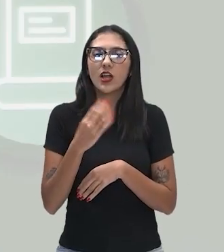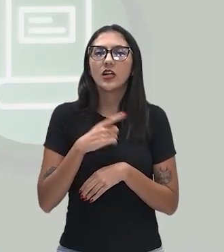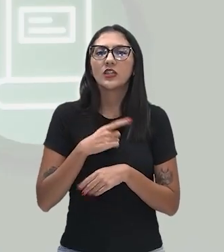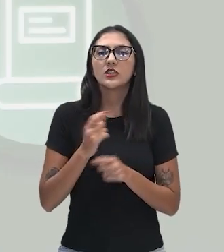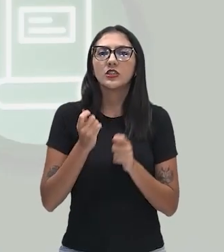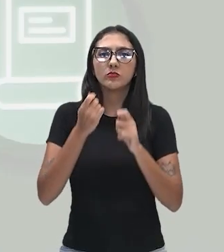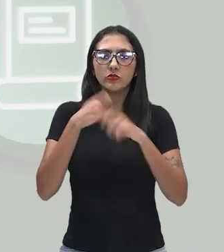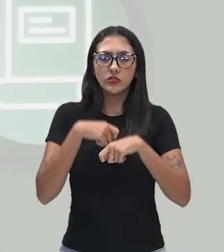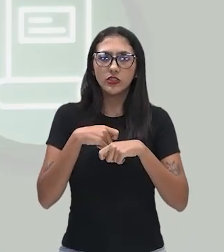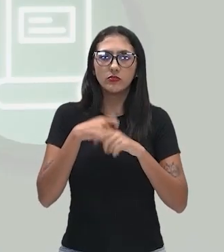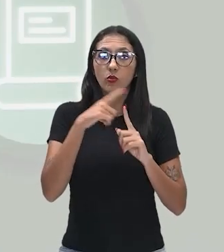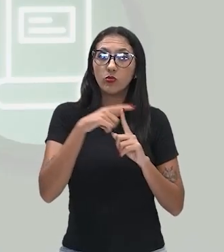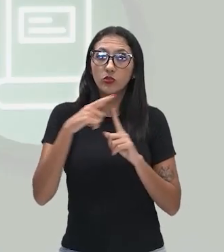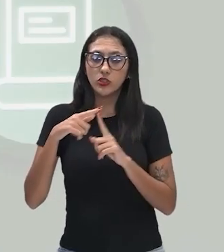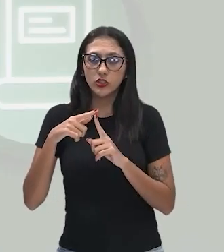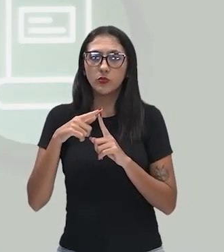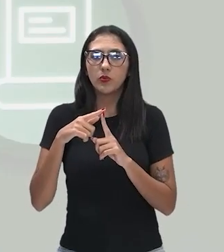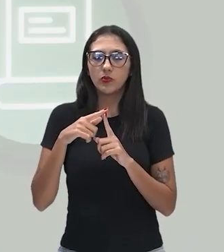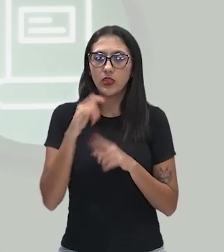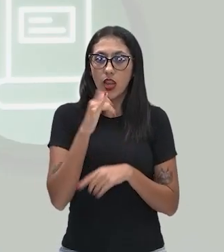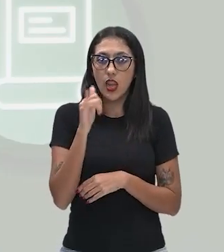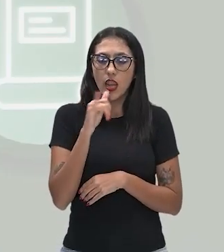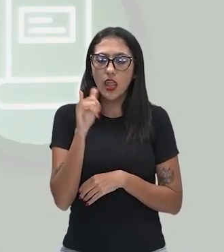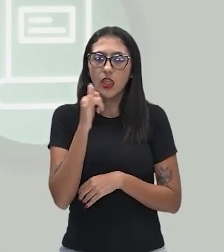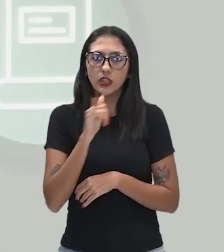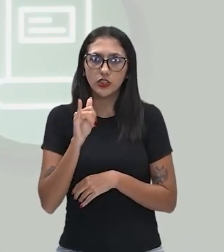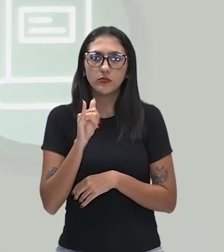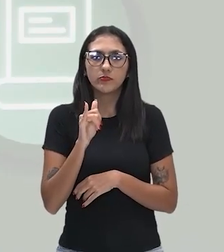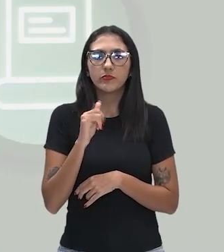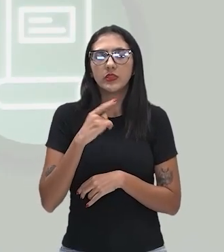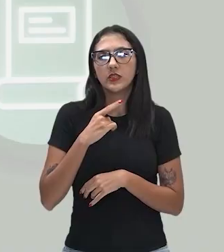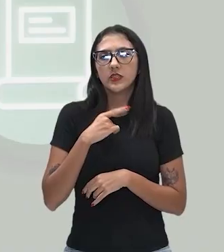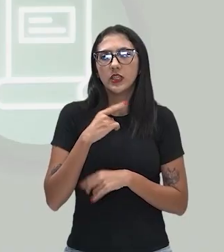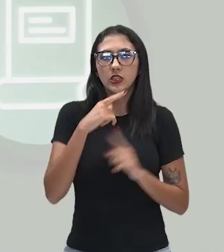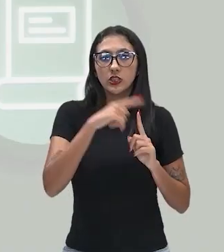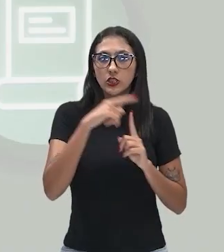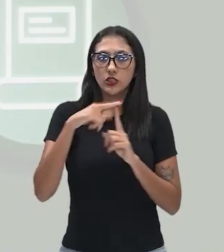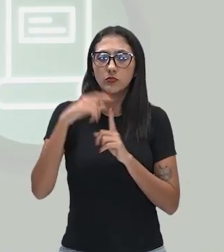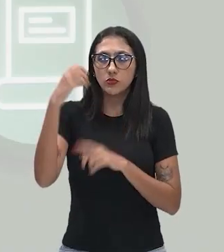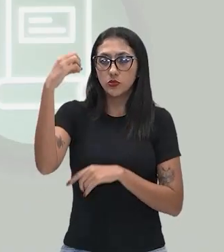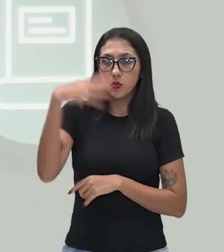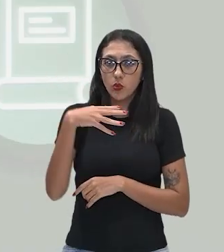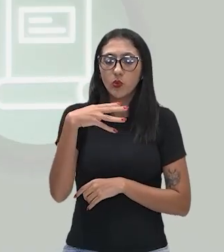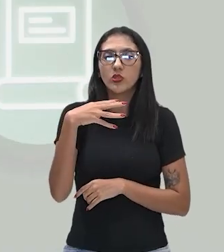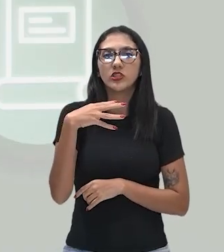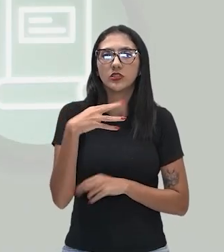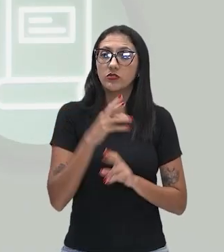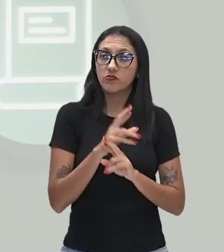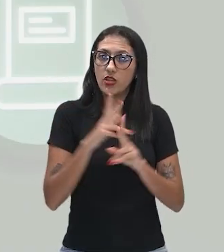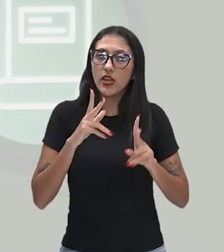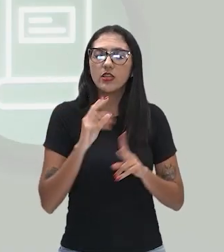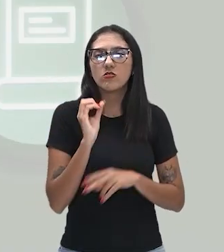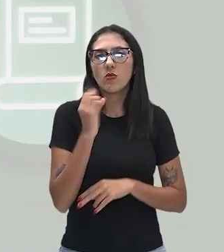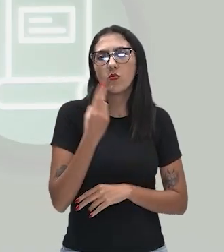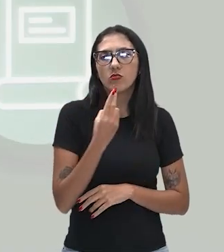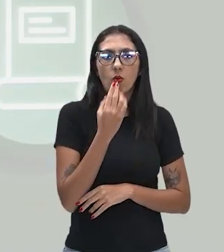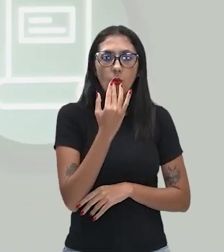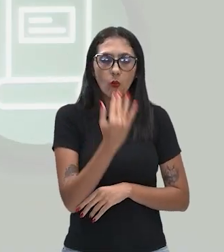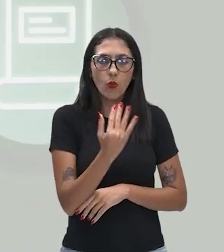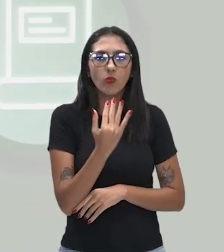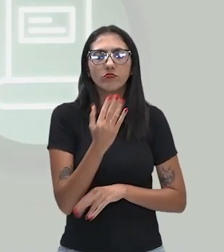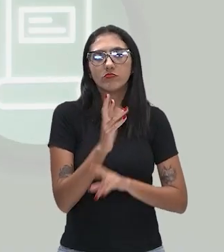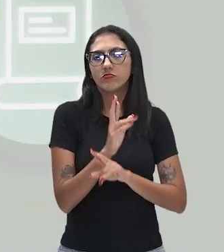da frequência desse pacotinho, a gente vai ter luzes diferentes, de cores diferentes. Vou ter uma